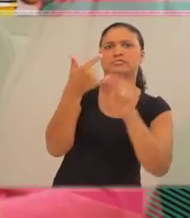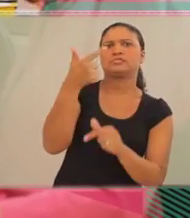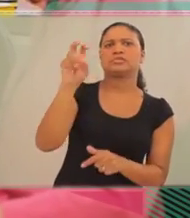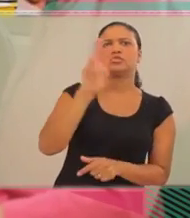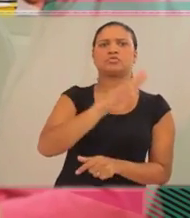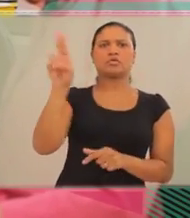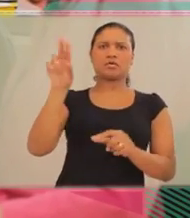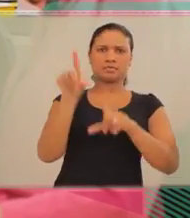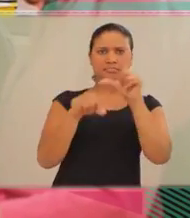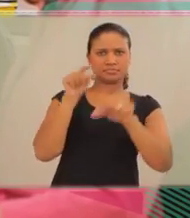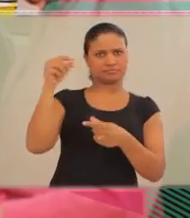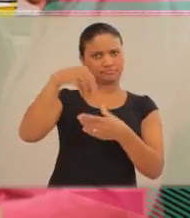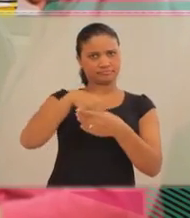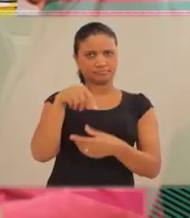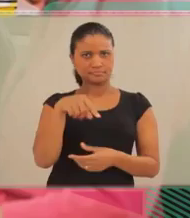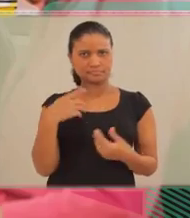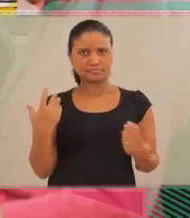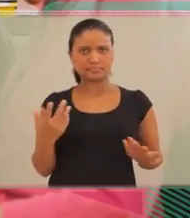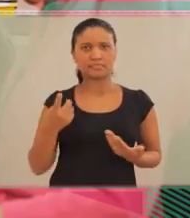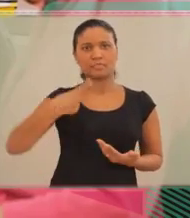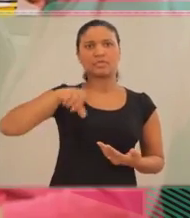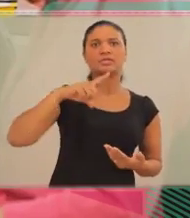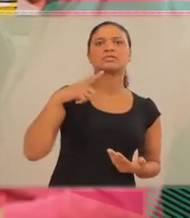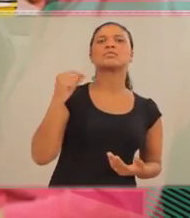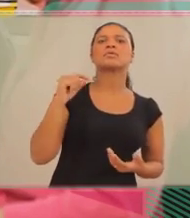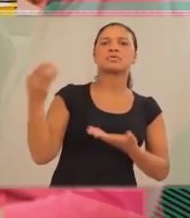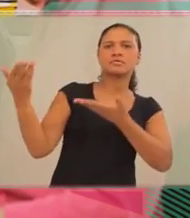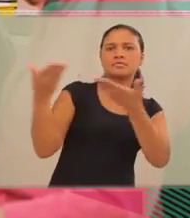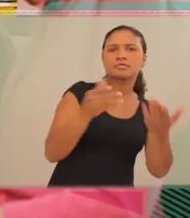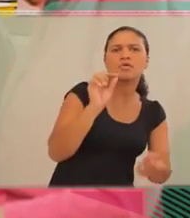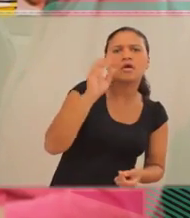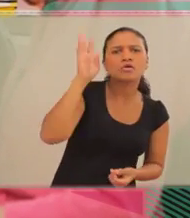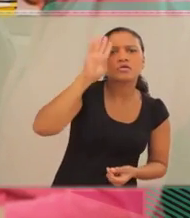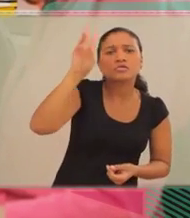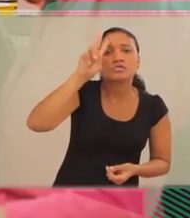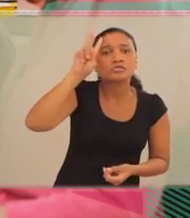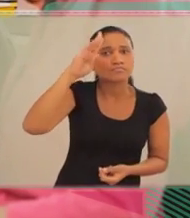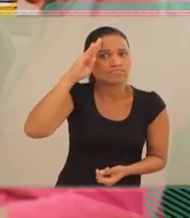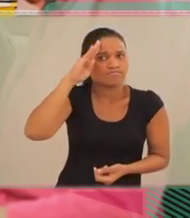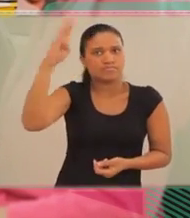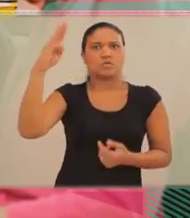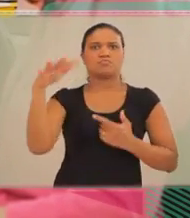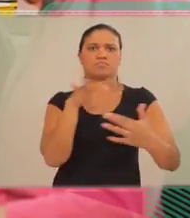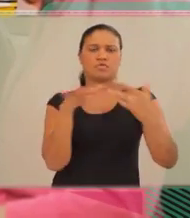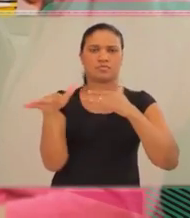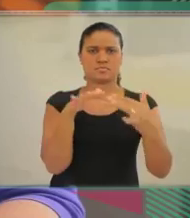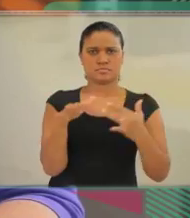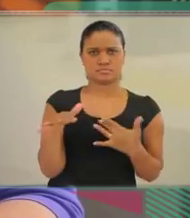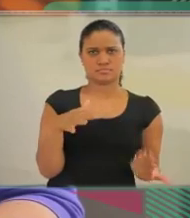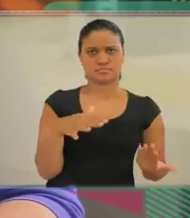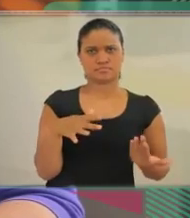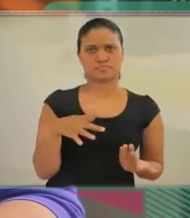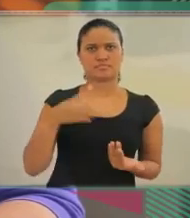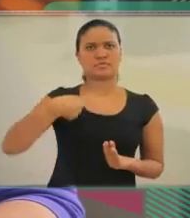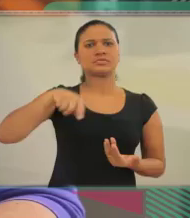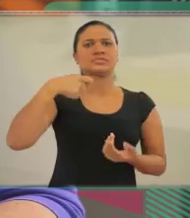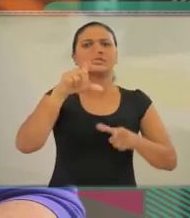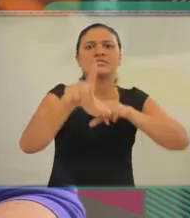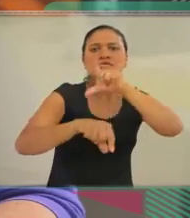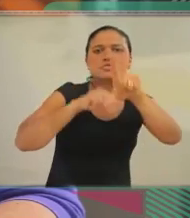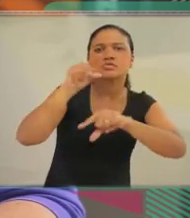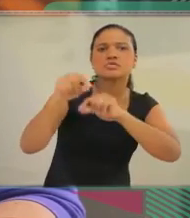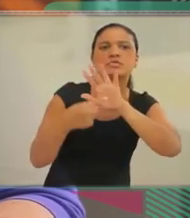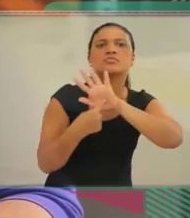25 nomes, porque nós teríamos que trazer os pioneiros da história do movimento. E nós tivemos que fazer